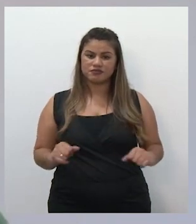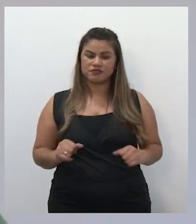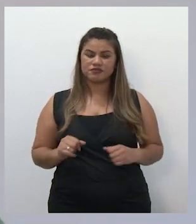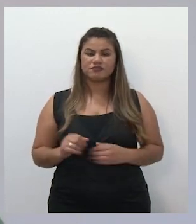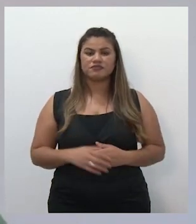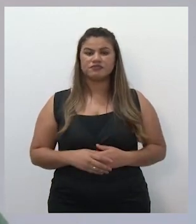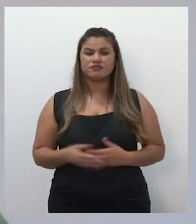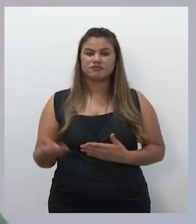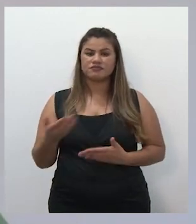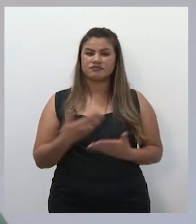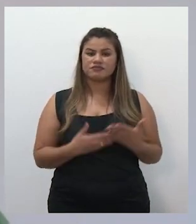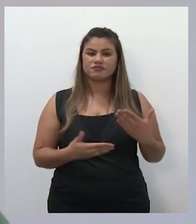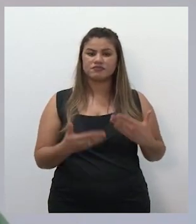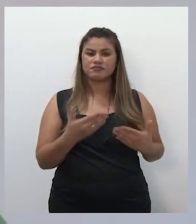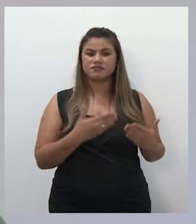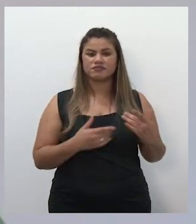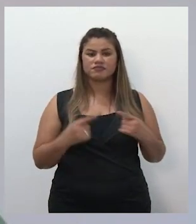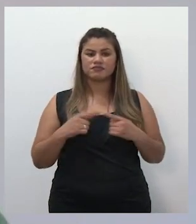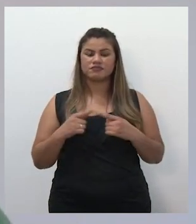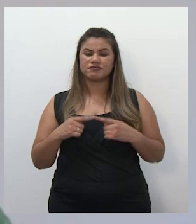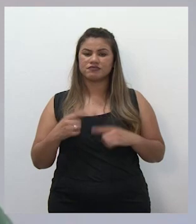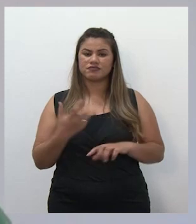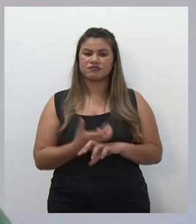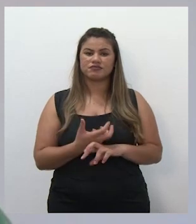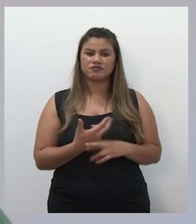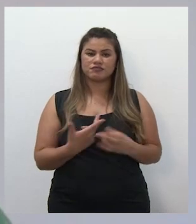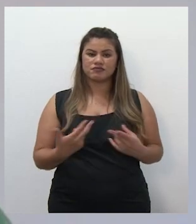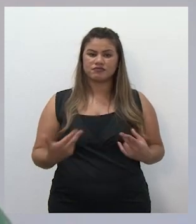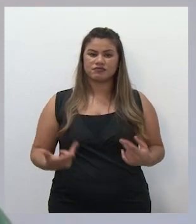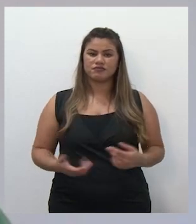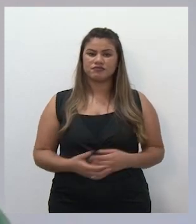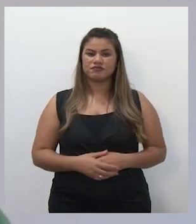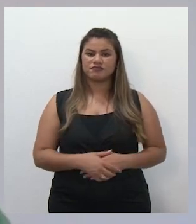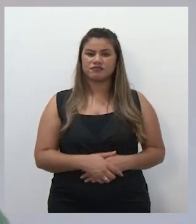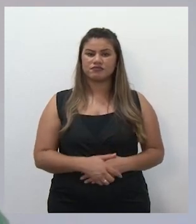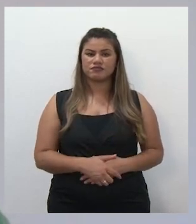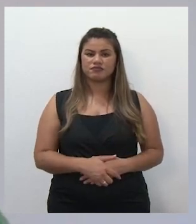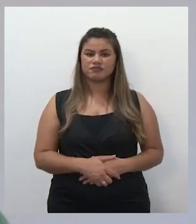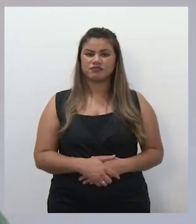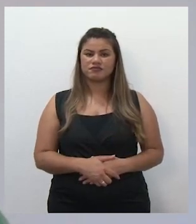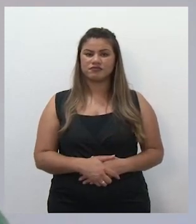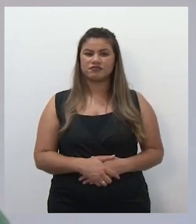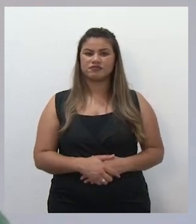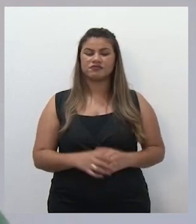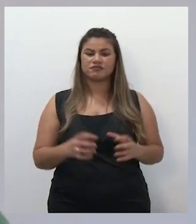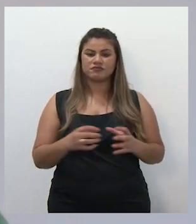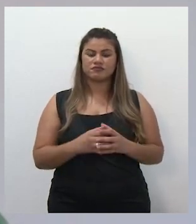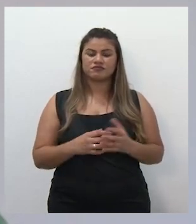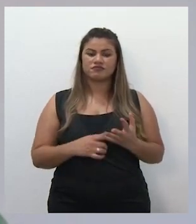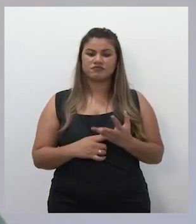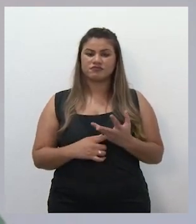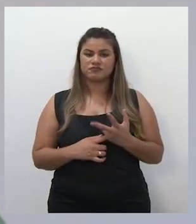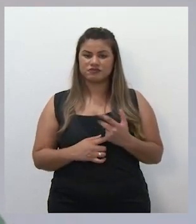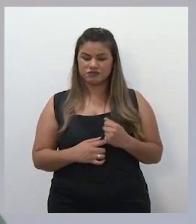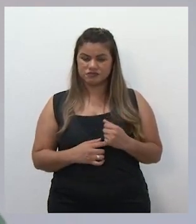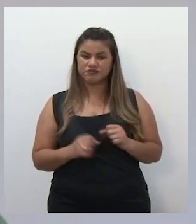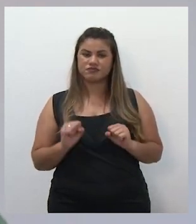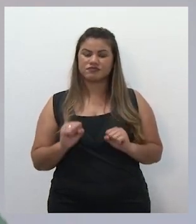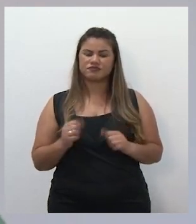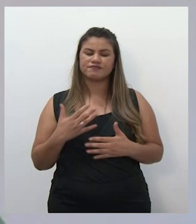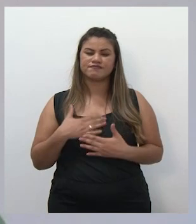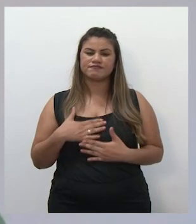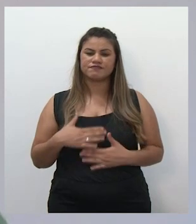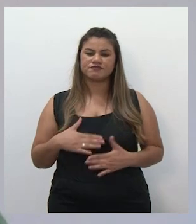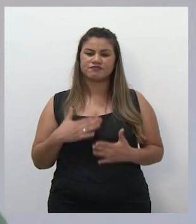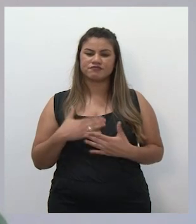essa articulação com os outros componentes. Então, a equipe de arte pode falar bem tranquilamente que